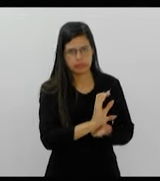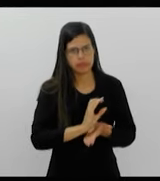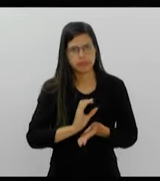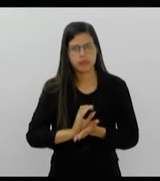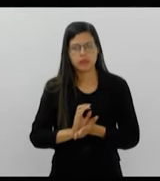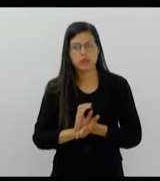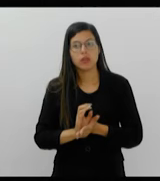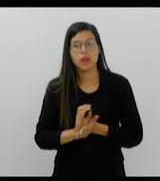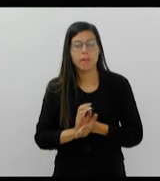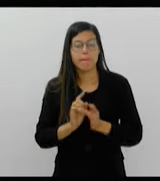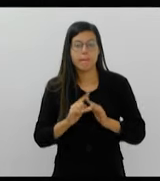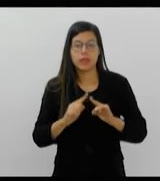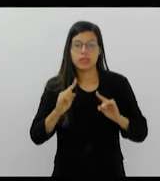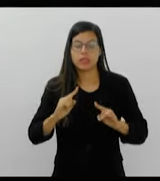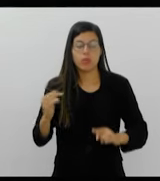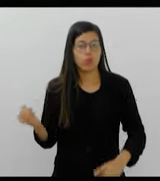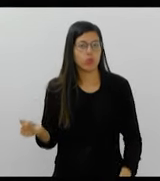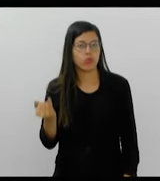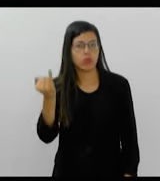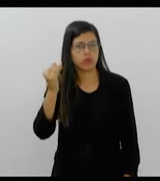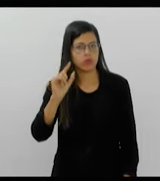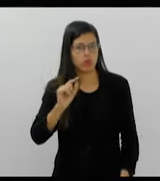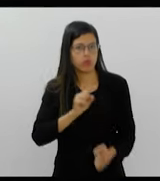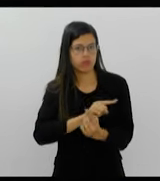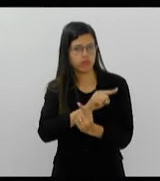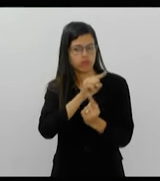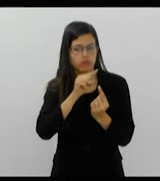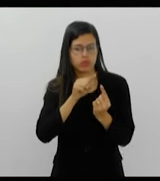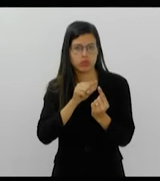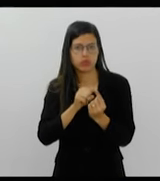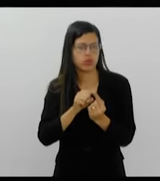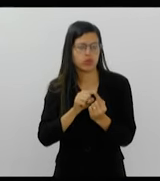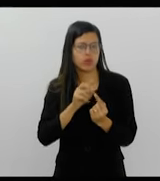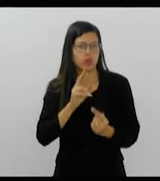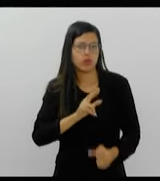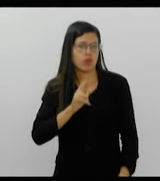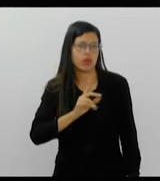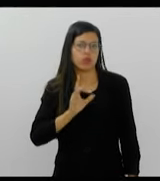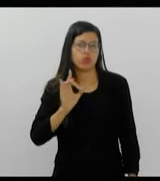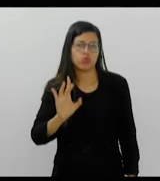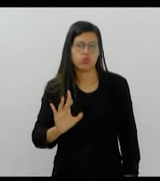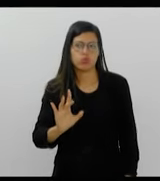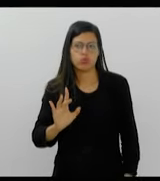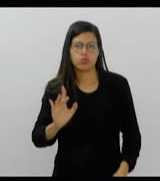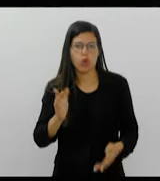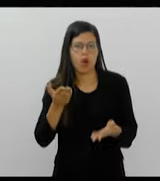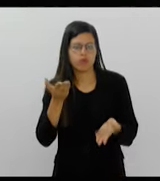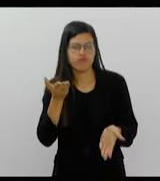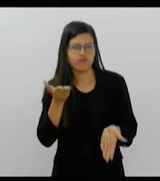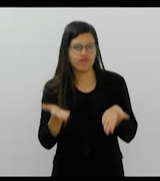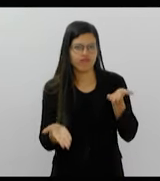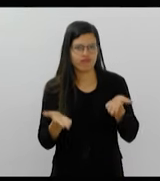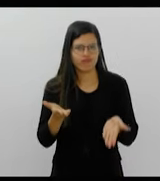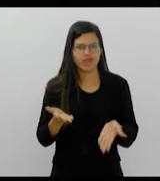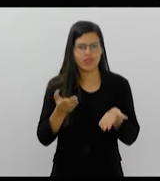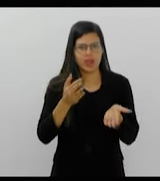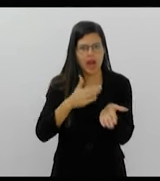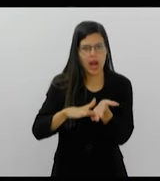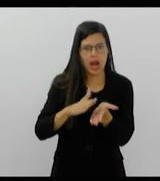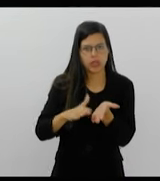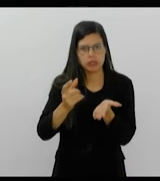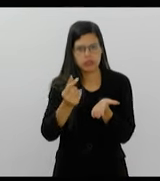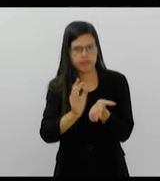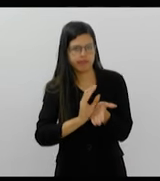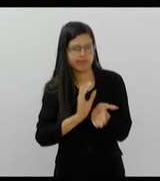é fundamental que o objetivo não seja apenas equilibrar as contas públicas, mas